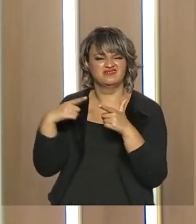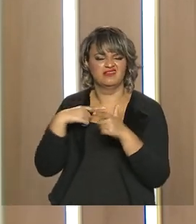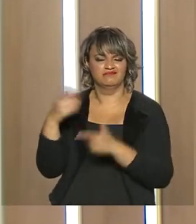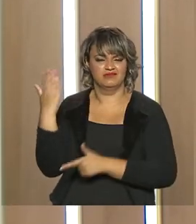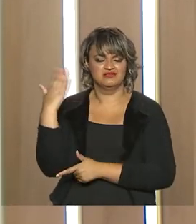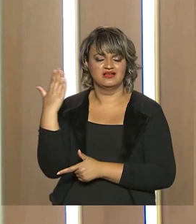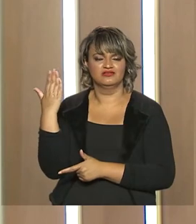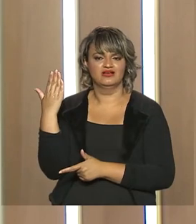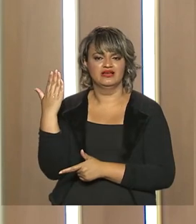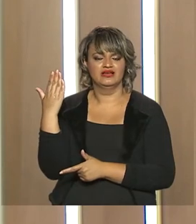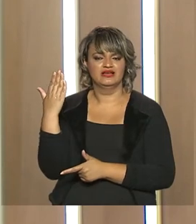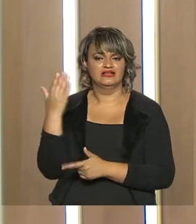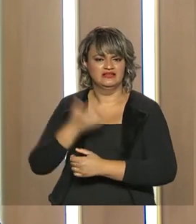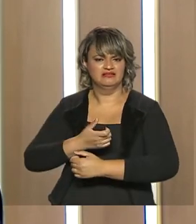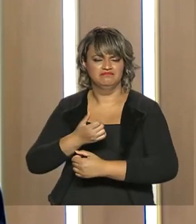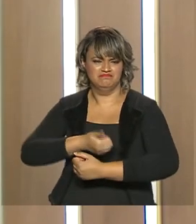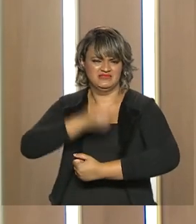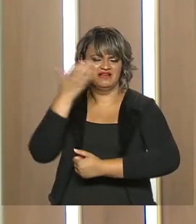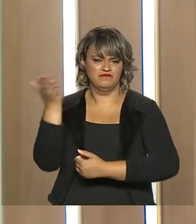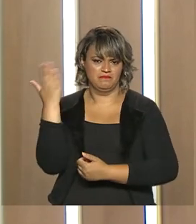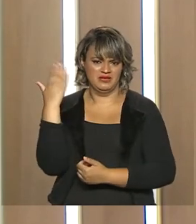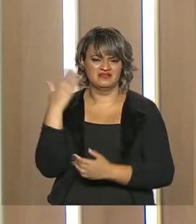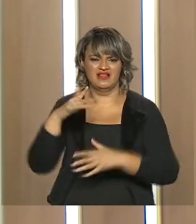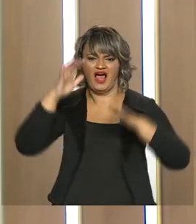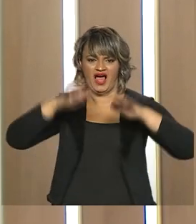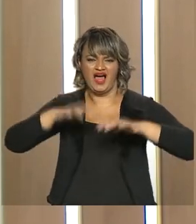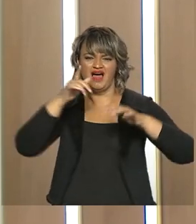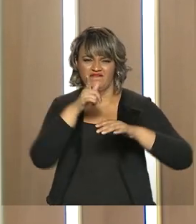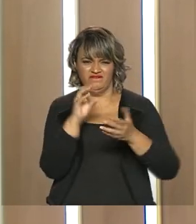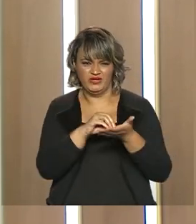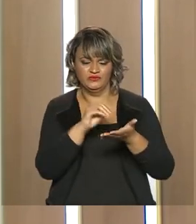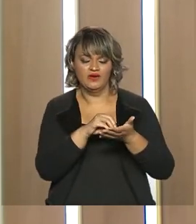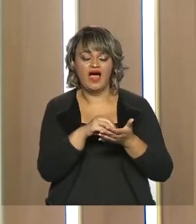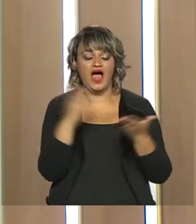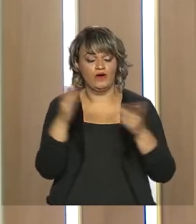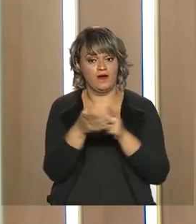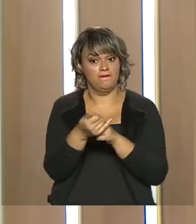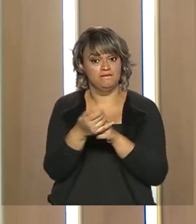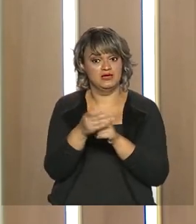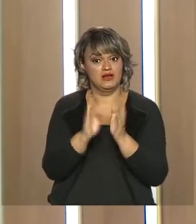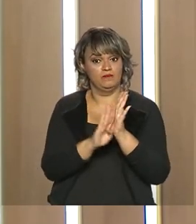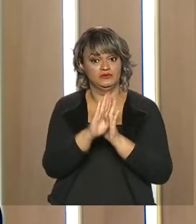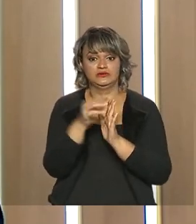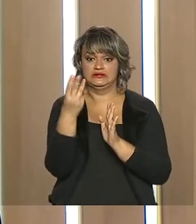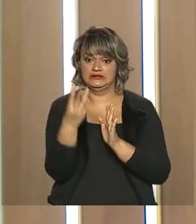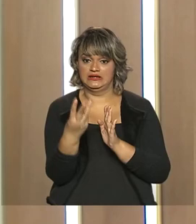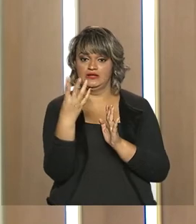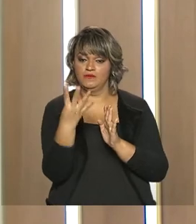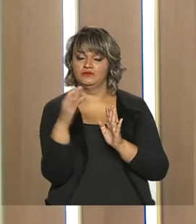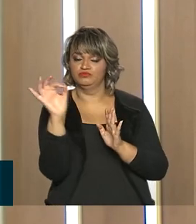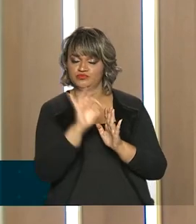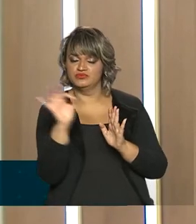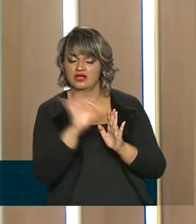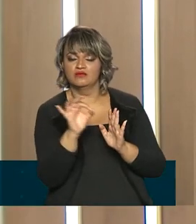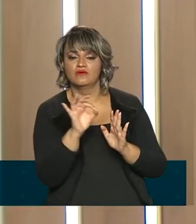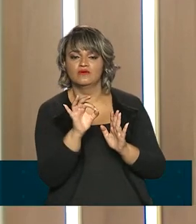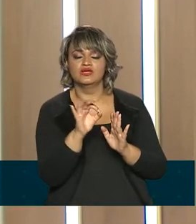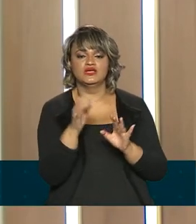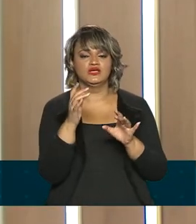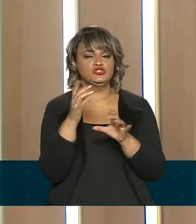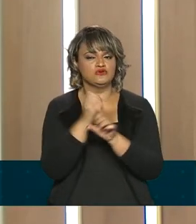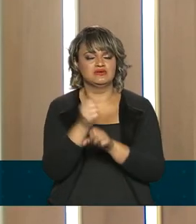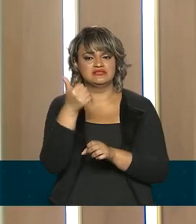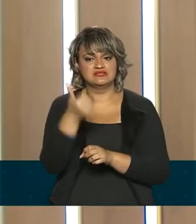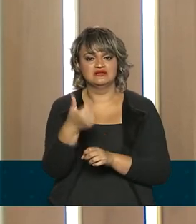que ele teve no Natal para passar em função da crise hídrica ele conseguiu aumentar em 34,6 por cento a sua produção chegando